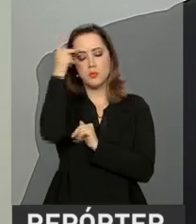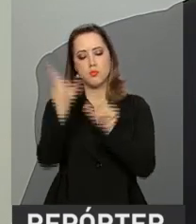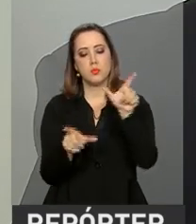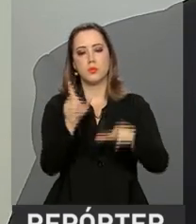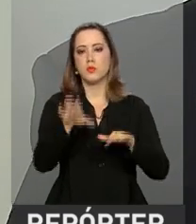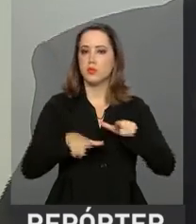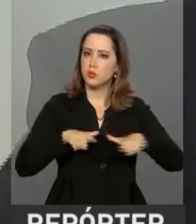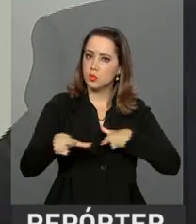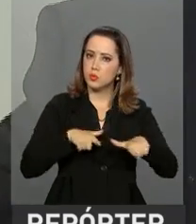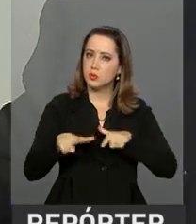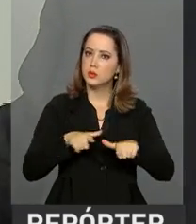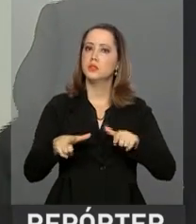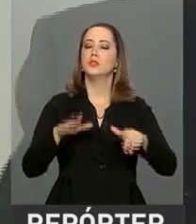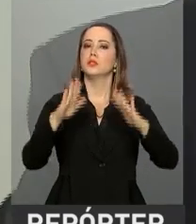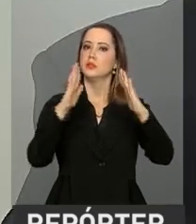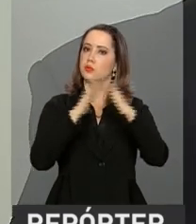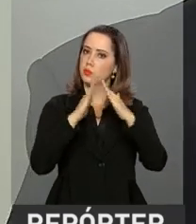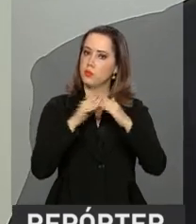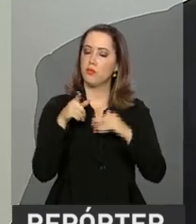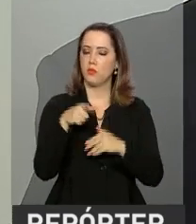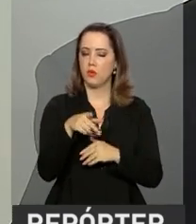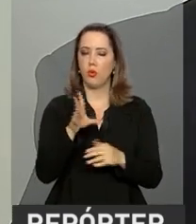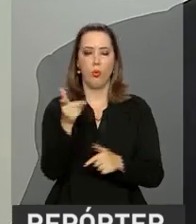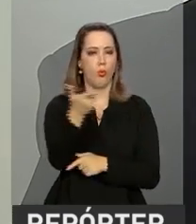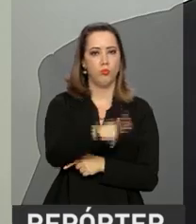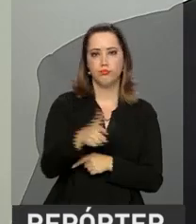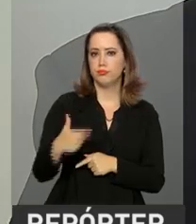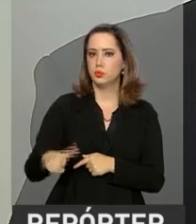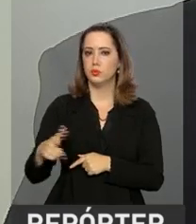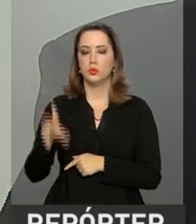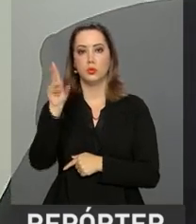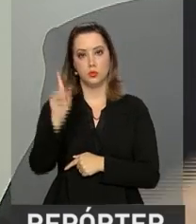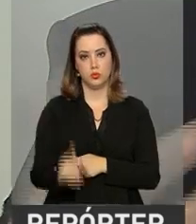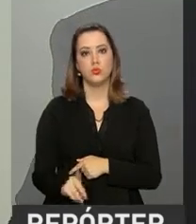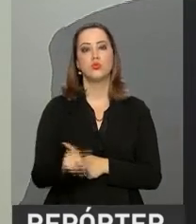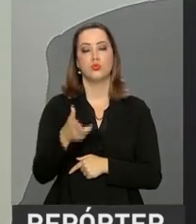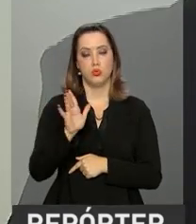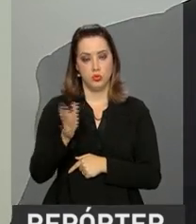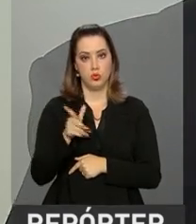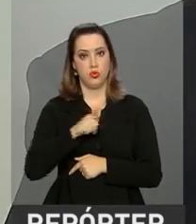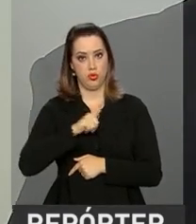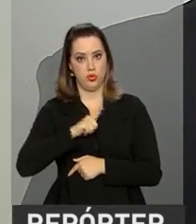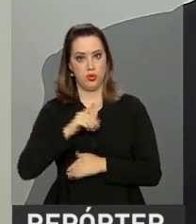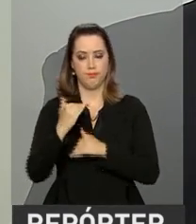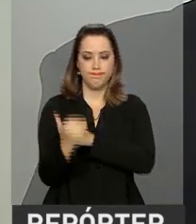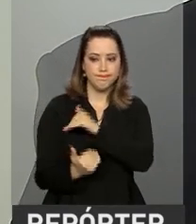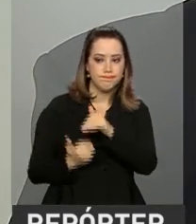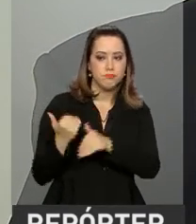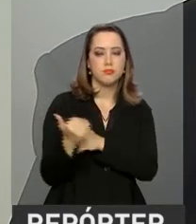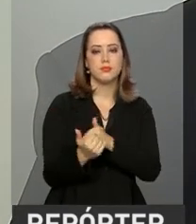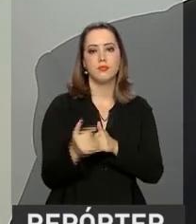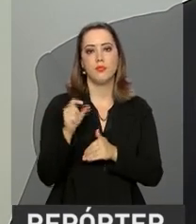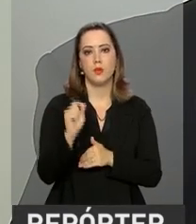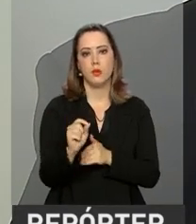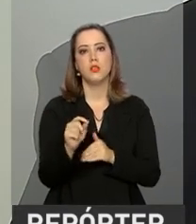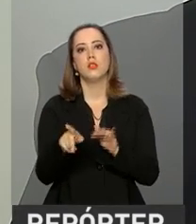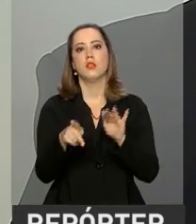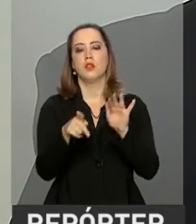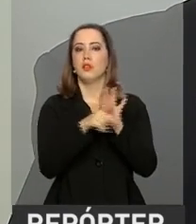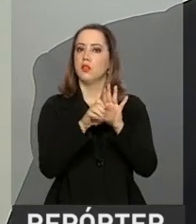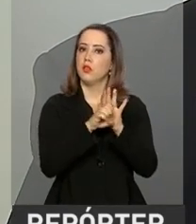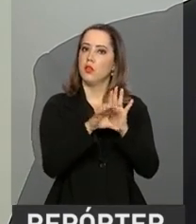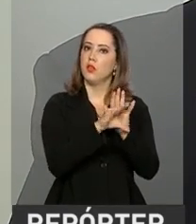como muito importante junto com as os demais direitos que os trabalhadores domésticos já tinham ou passaram a ter com a PEC das